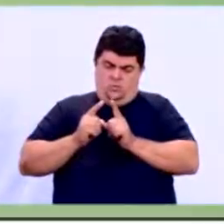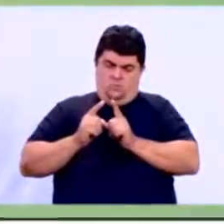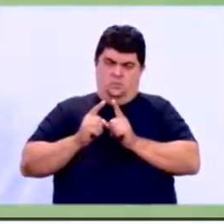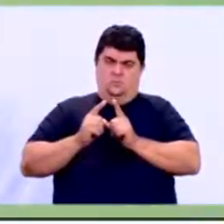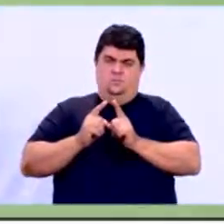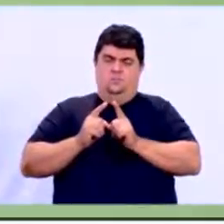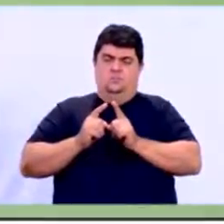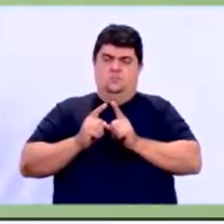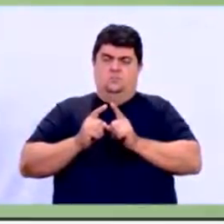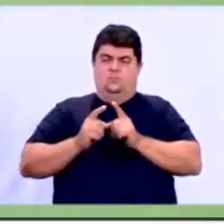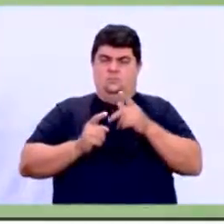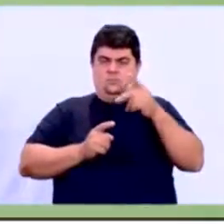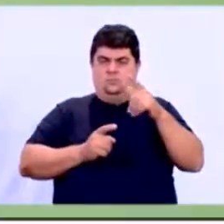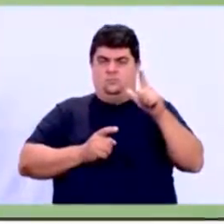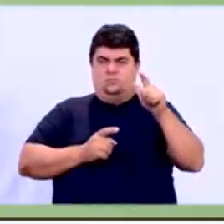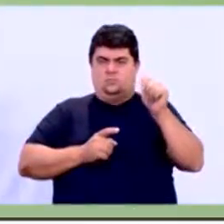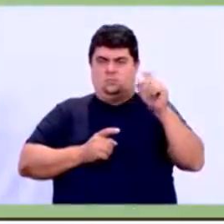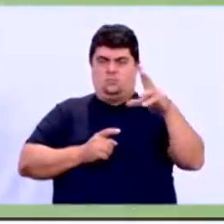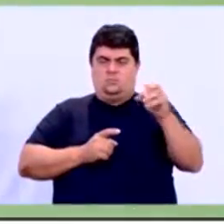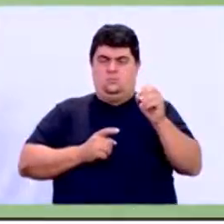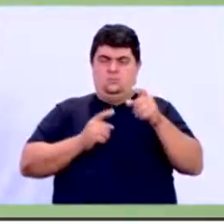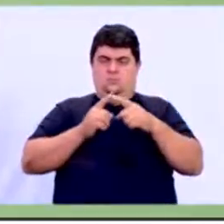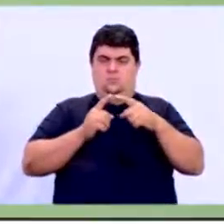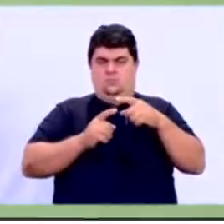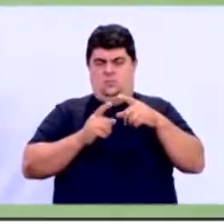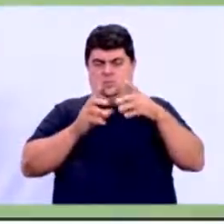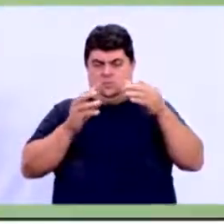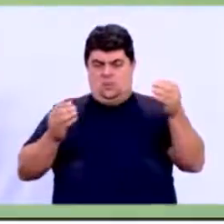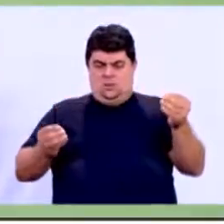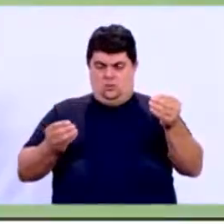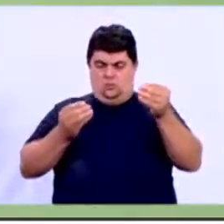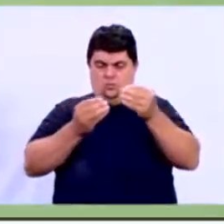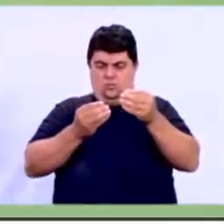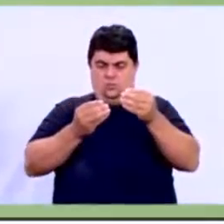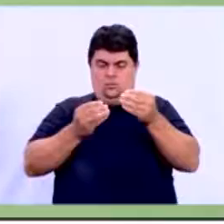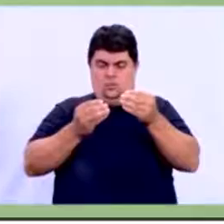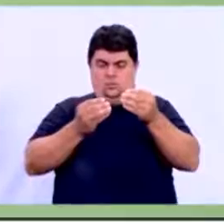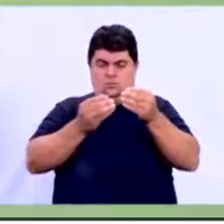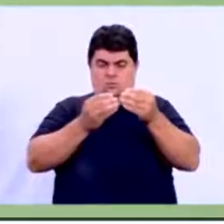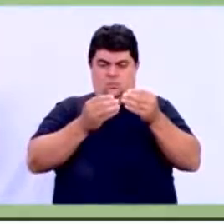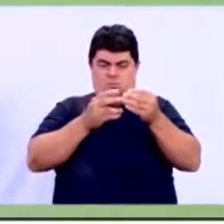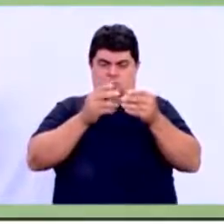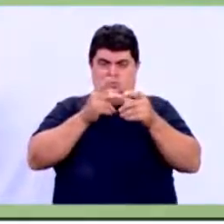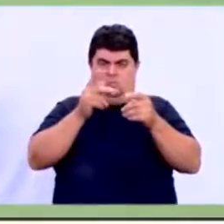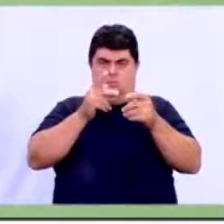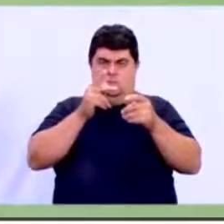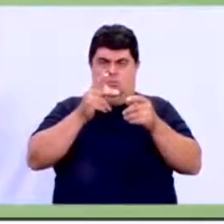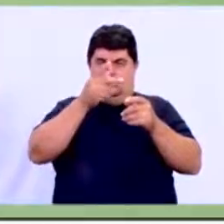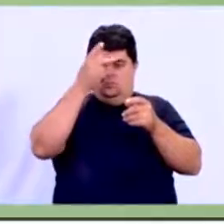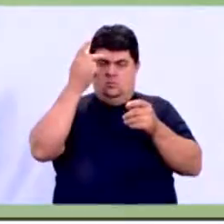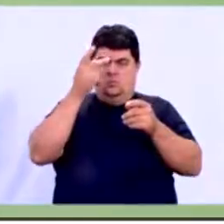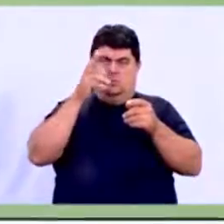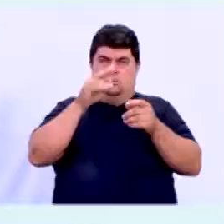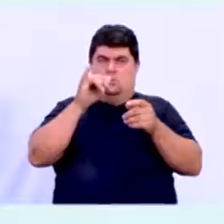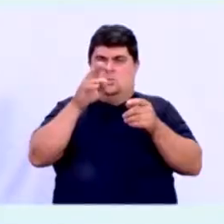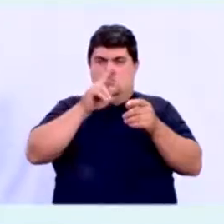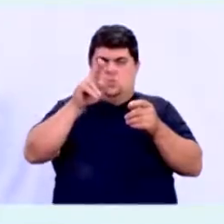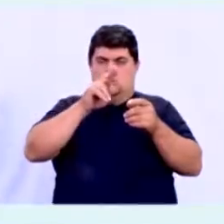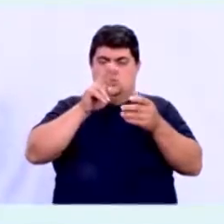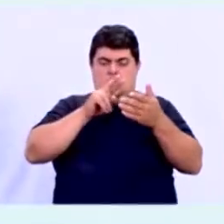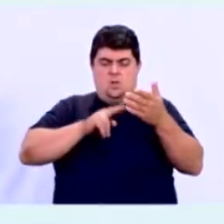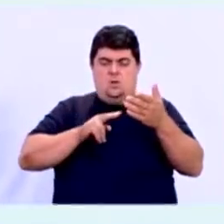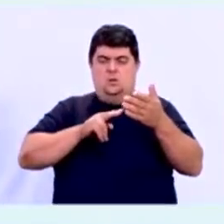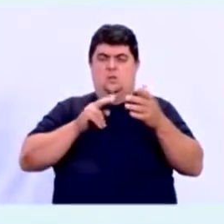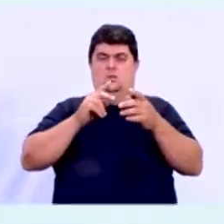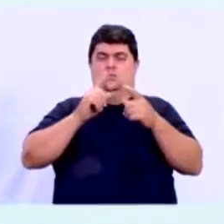de negócio. Isso aqui é importante, o sumário executivo, porque muitas vezes a gente acha que não, mas é sim, porque é o sumário executivo que vai fazer